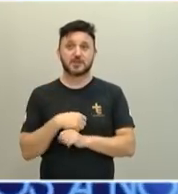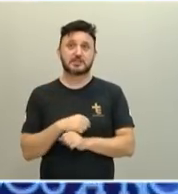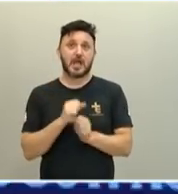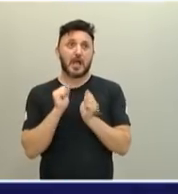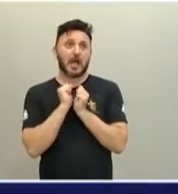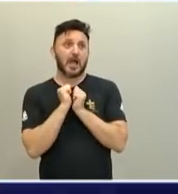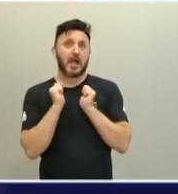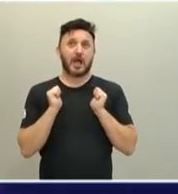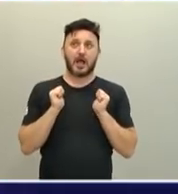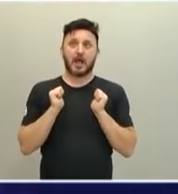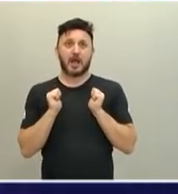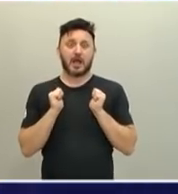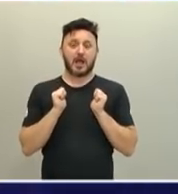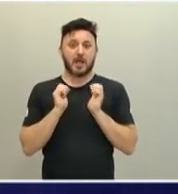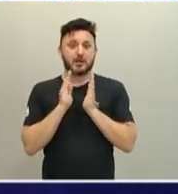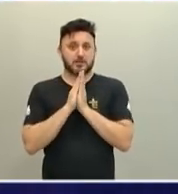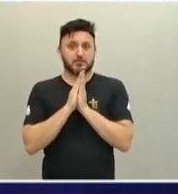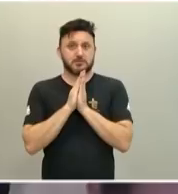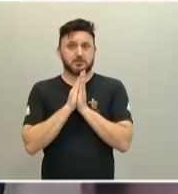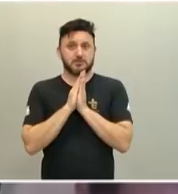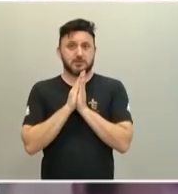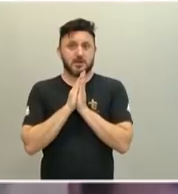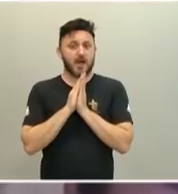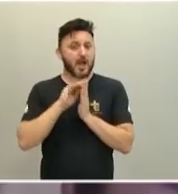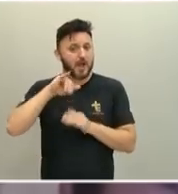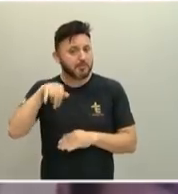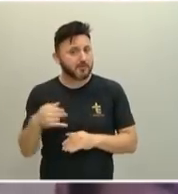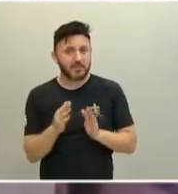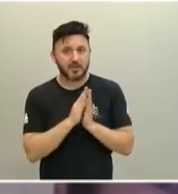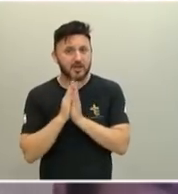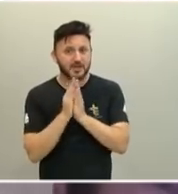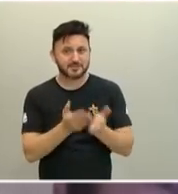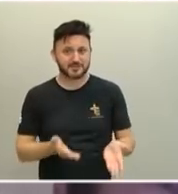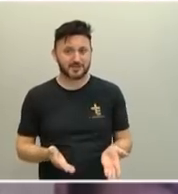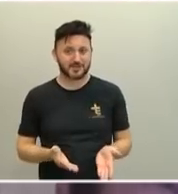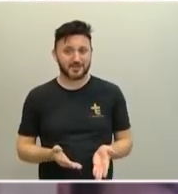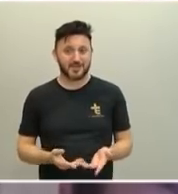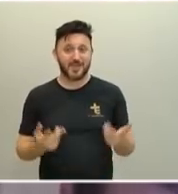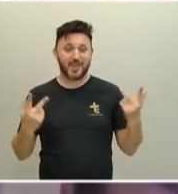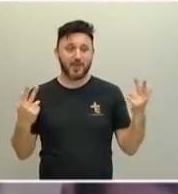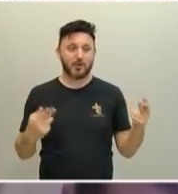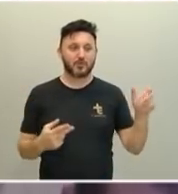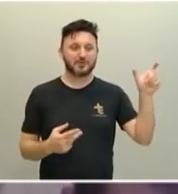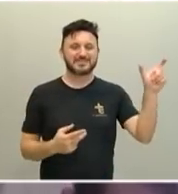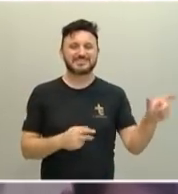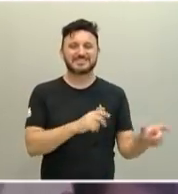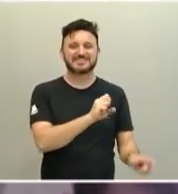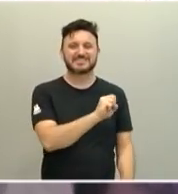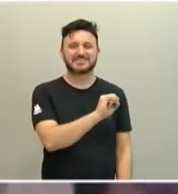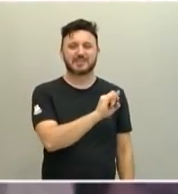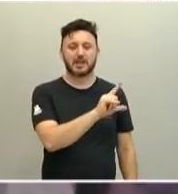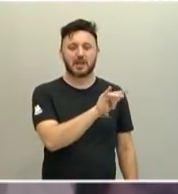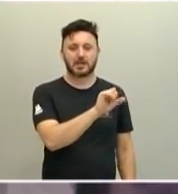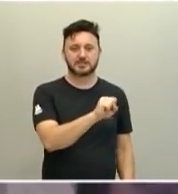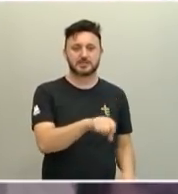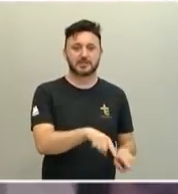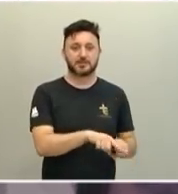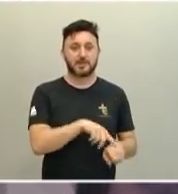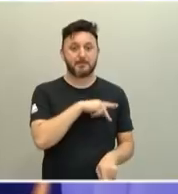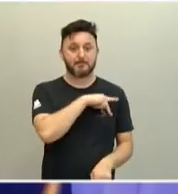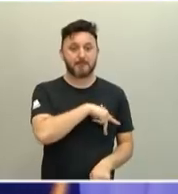que está atada, reza. Aproveita que está atada, reza. É igual Silas e Paulo na prisão, né? Silas e Paulo na prisão estavam assim, ó,